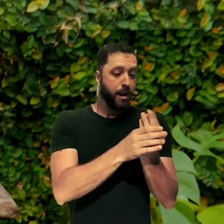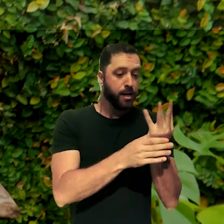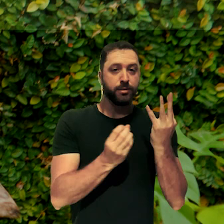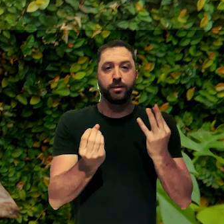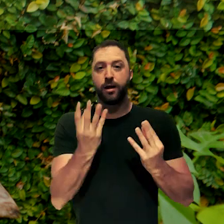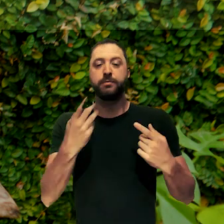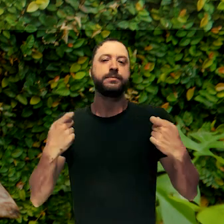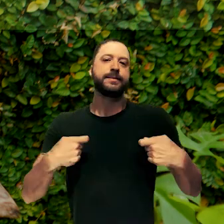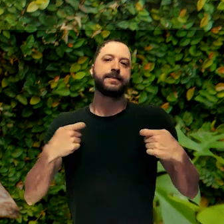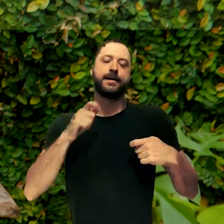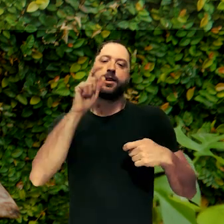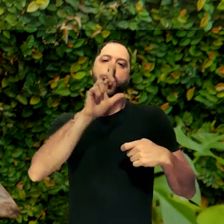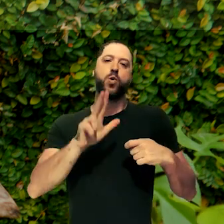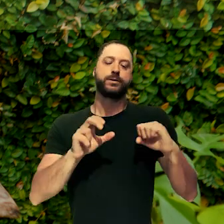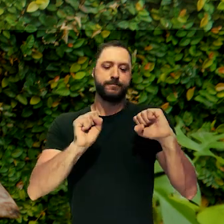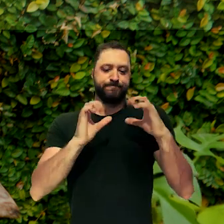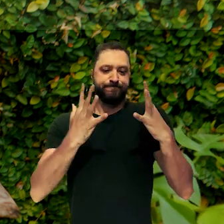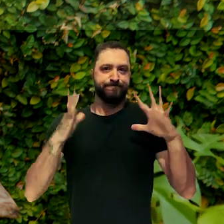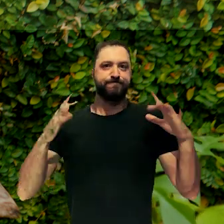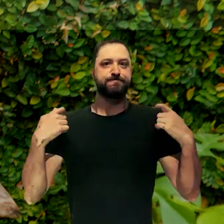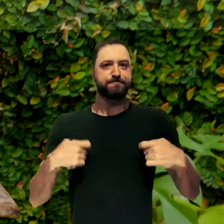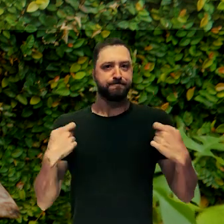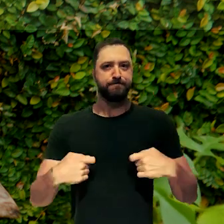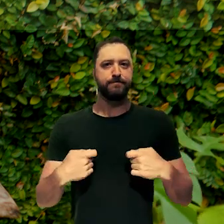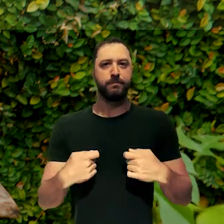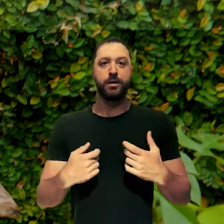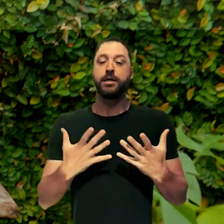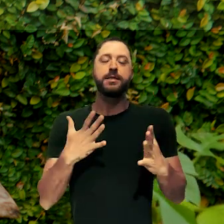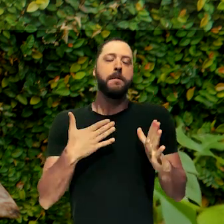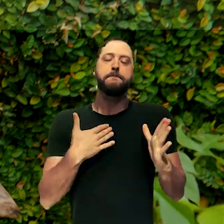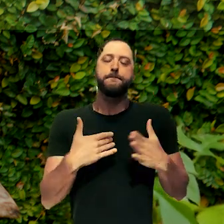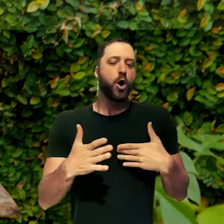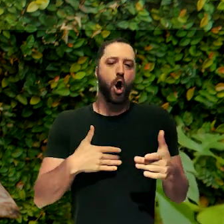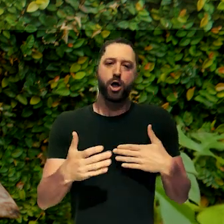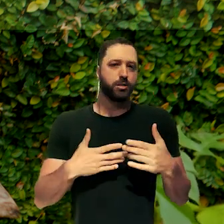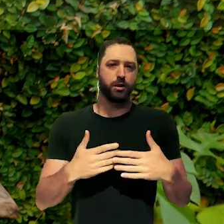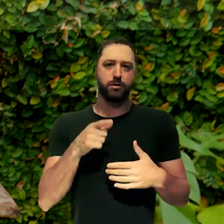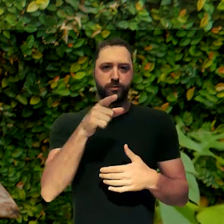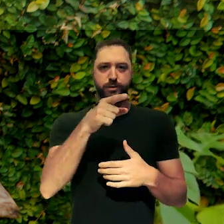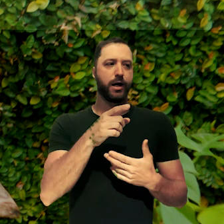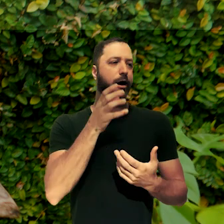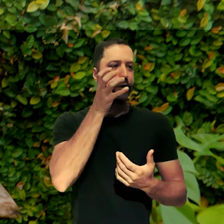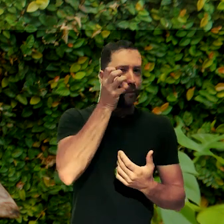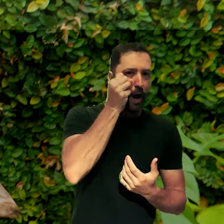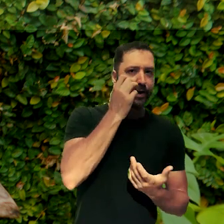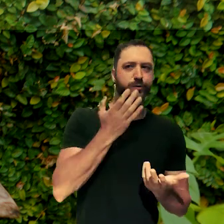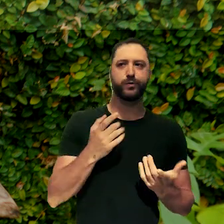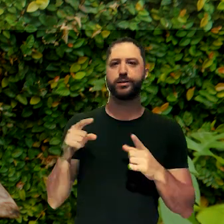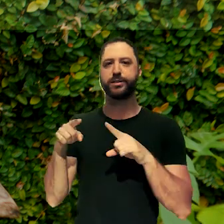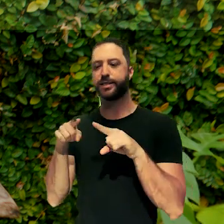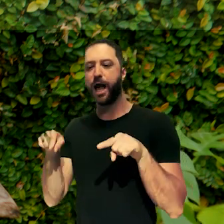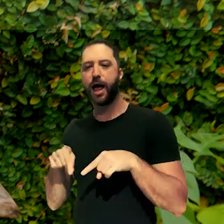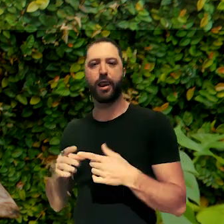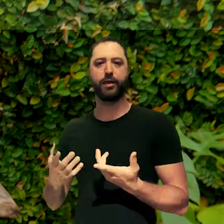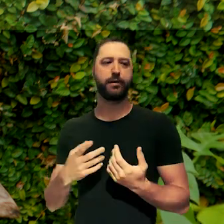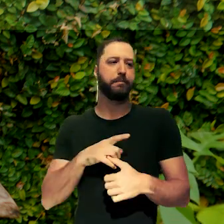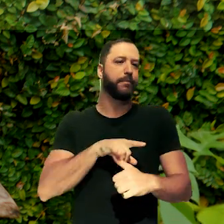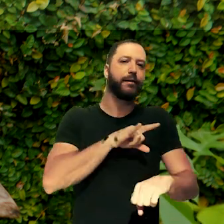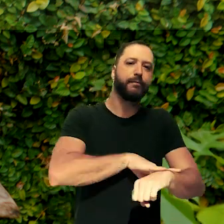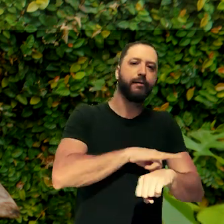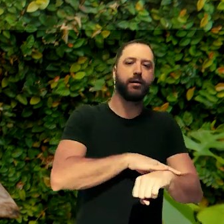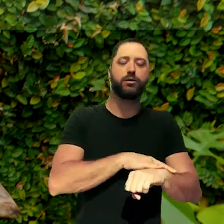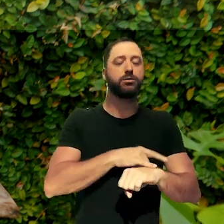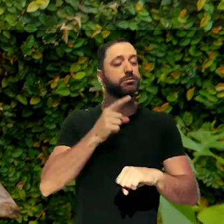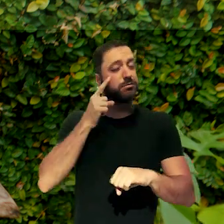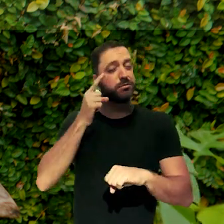qualquer planta, ela precisa muito de claridade, de luminosidade. Então, mesmo você colocando ela dentro do quarto, na sala